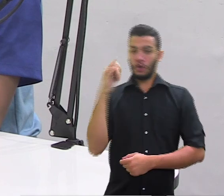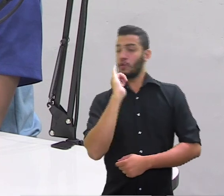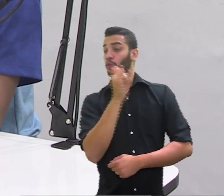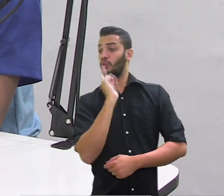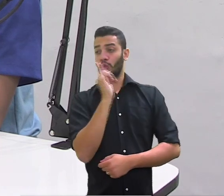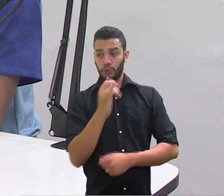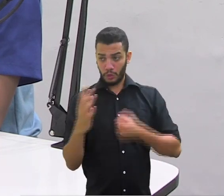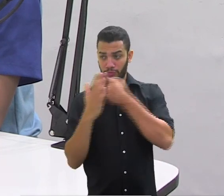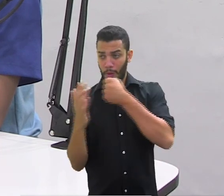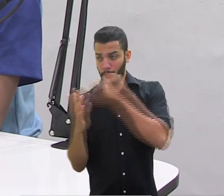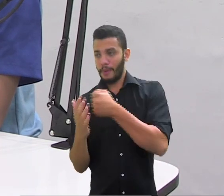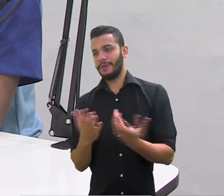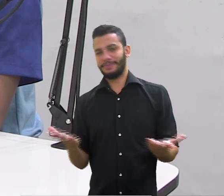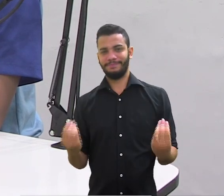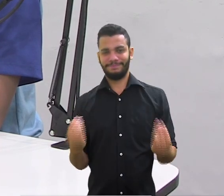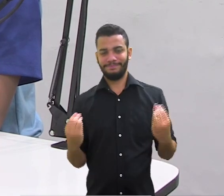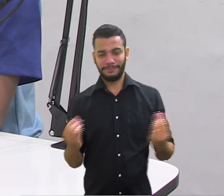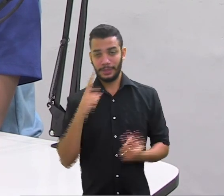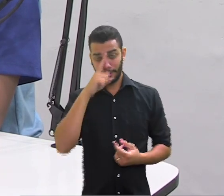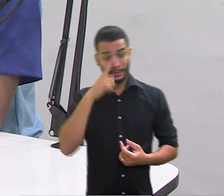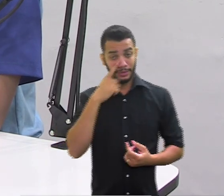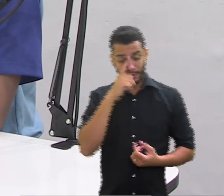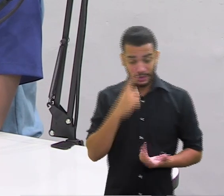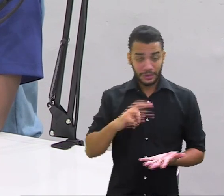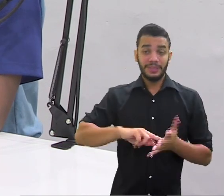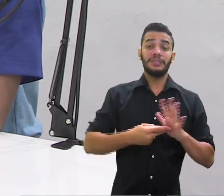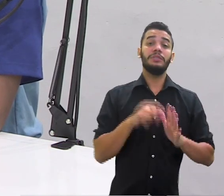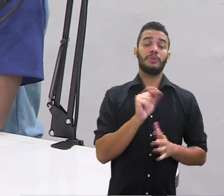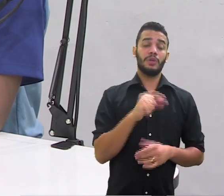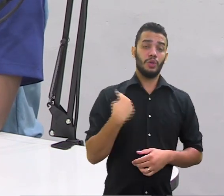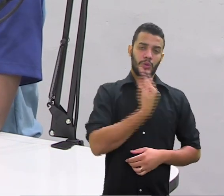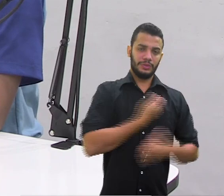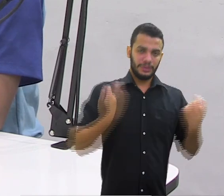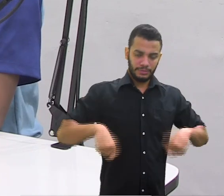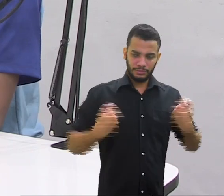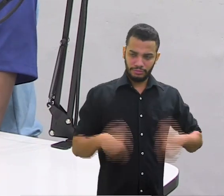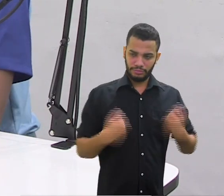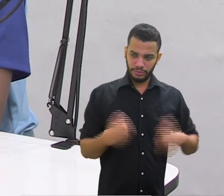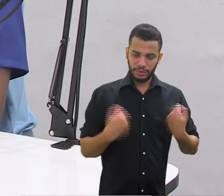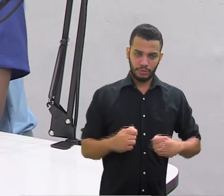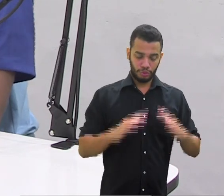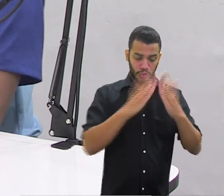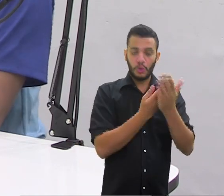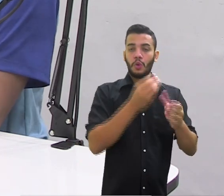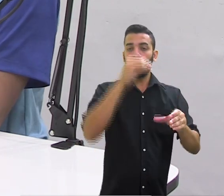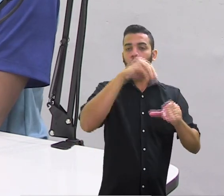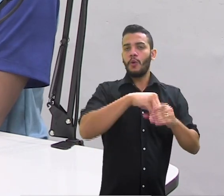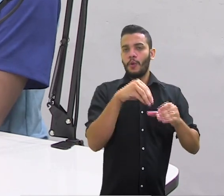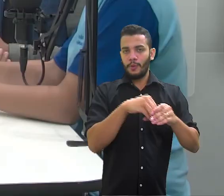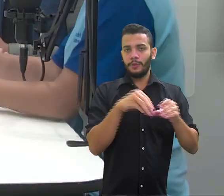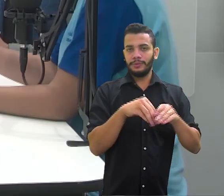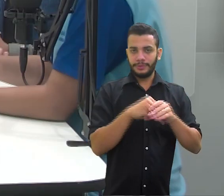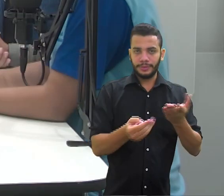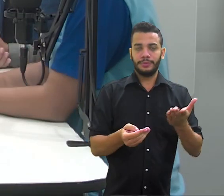Kim me falou, abordar esse assunto dentro das escolas, que é trabalhar a cidadania. Sim, excepcional isso aí. Já tirou 10, tá?